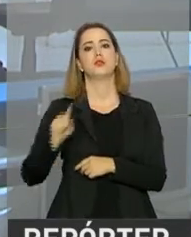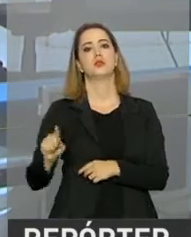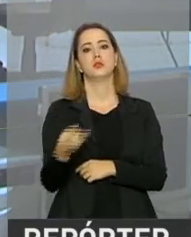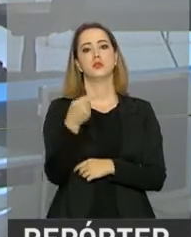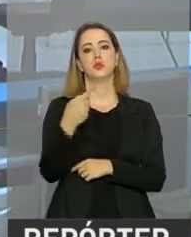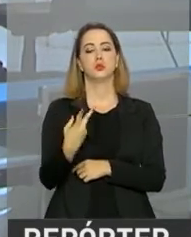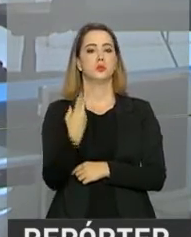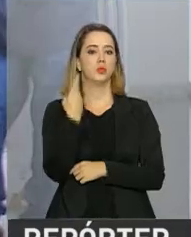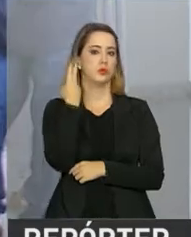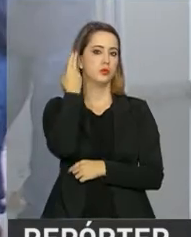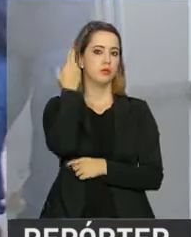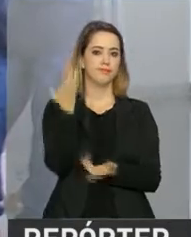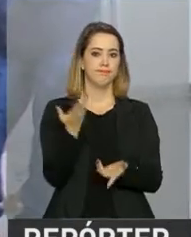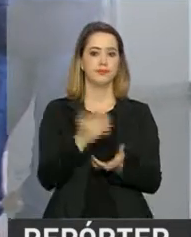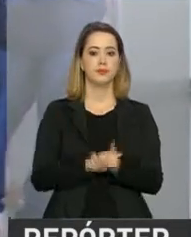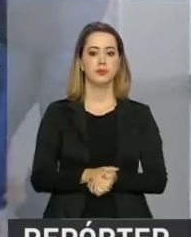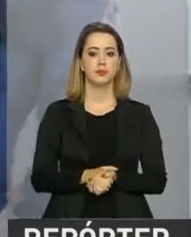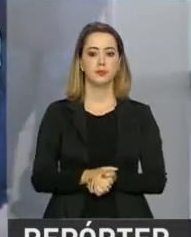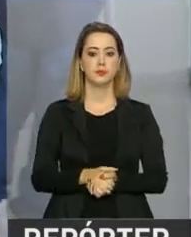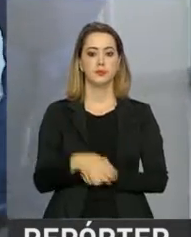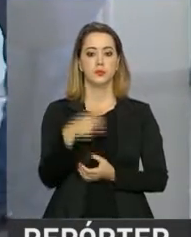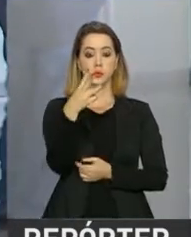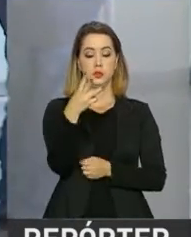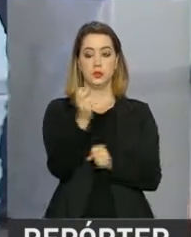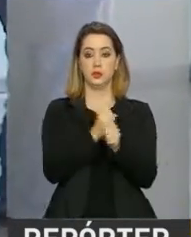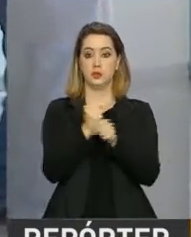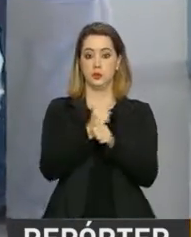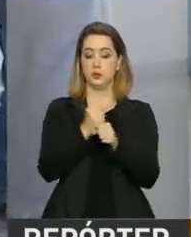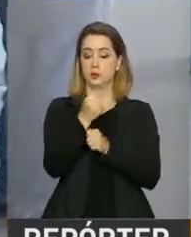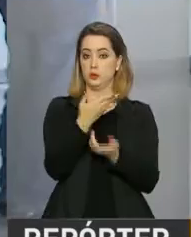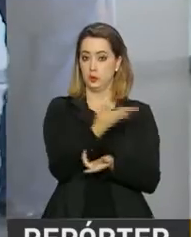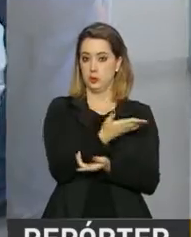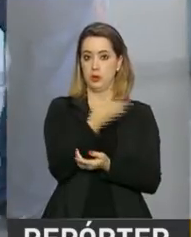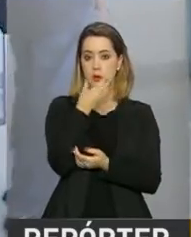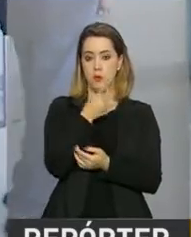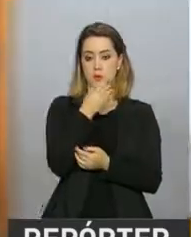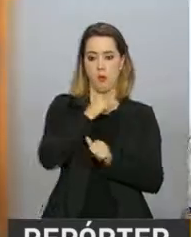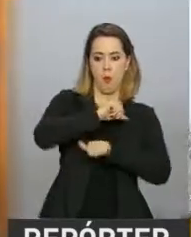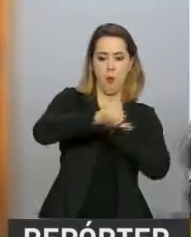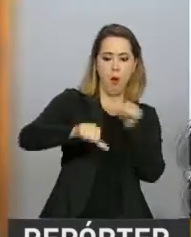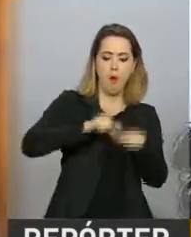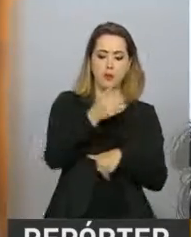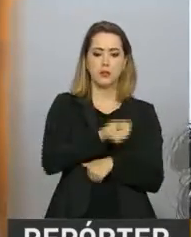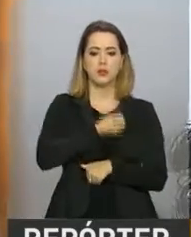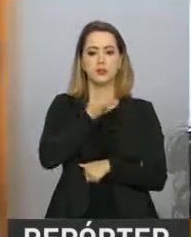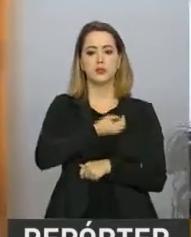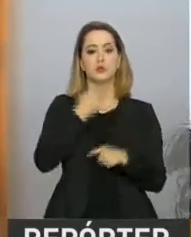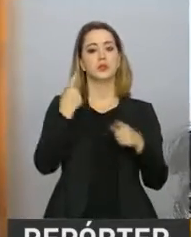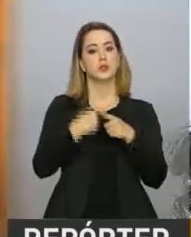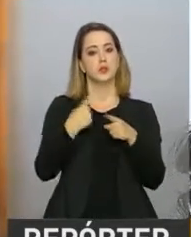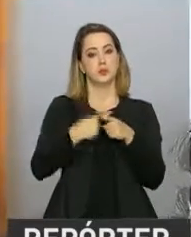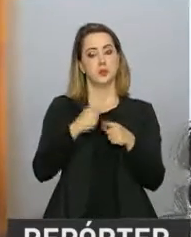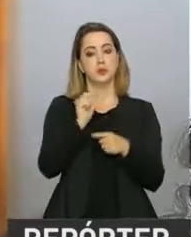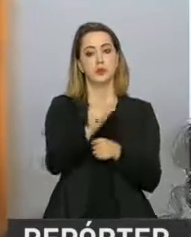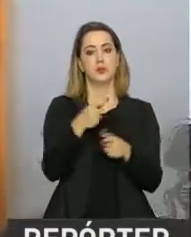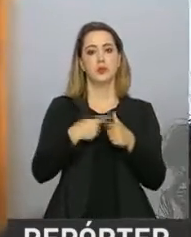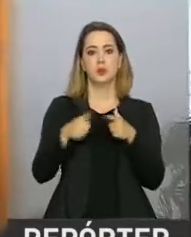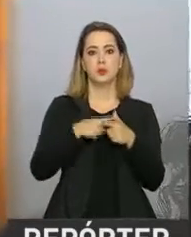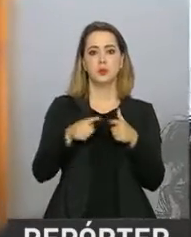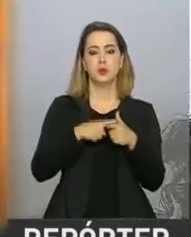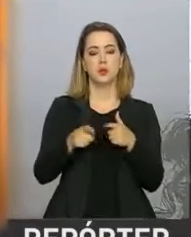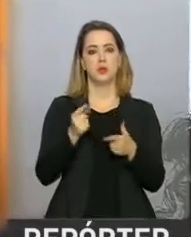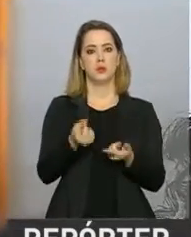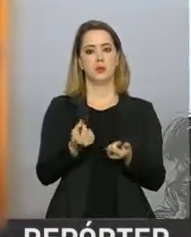Brasil. Há 3 anos, a vida de Leide mudou drasticamente. Por causa de complicações em uma cirurgia da